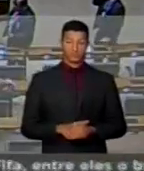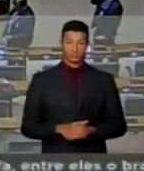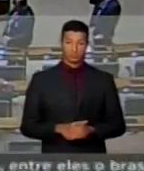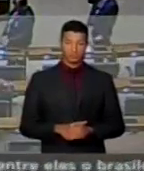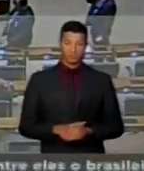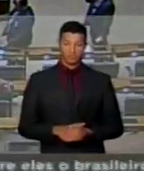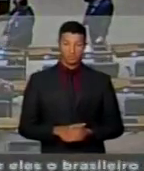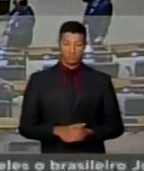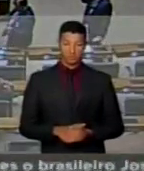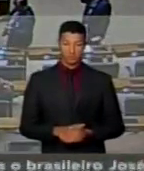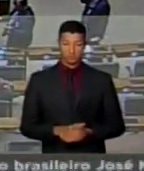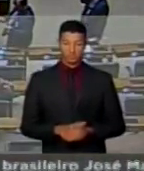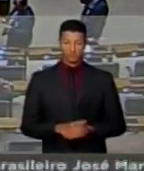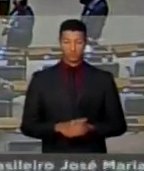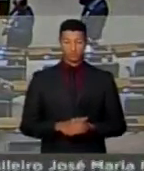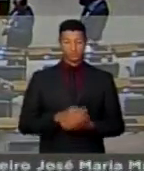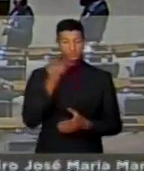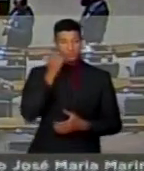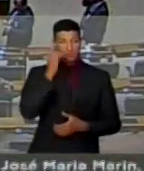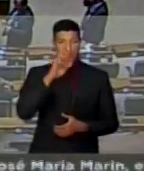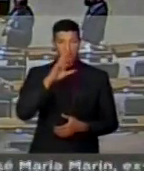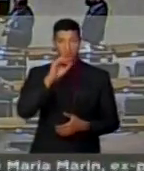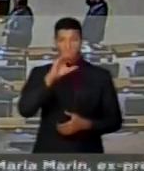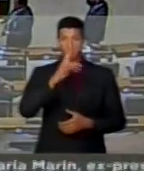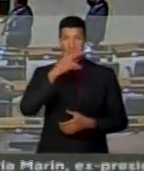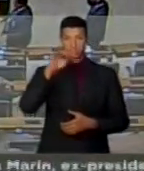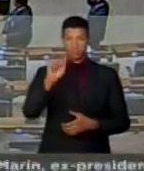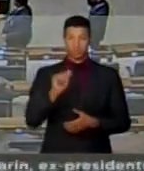está aqui à direita. Ah, Rocha, desculpa.